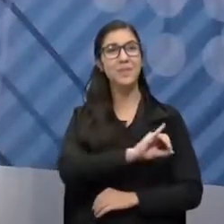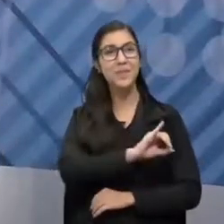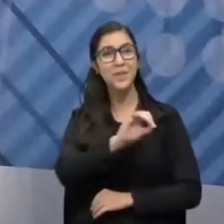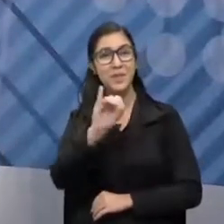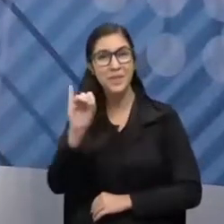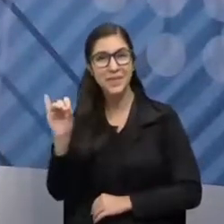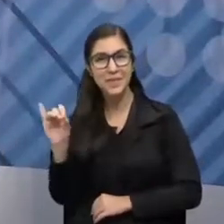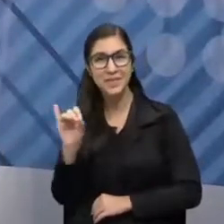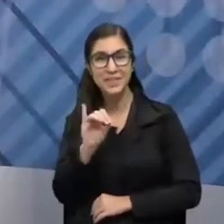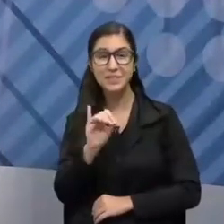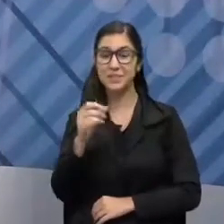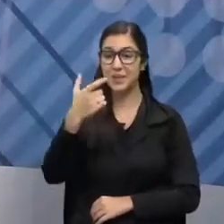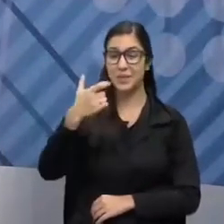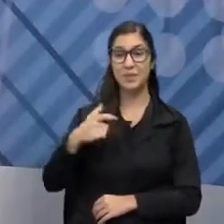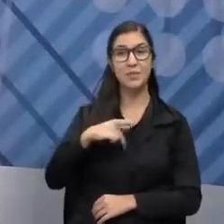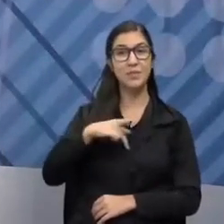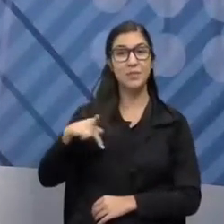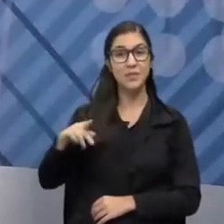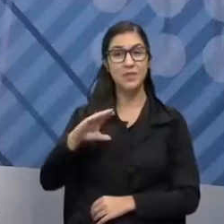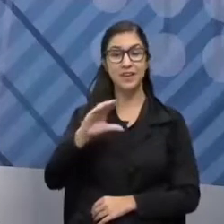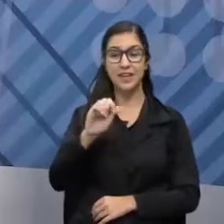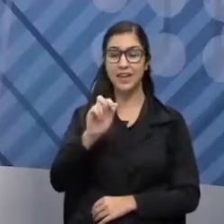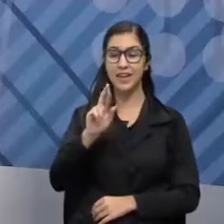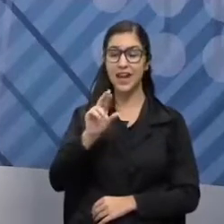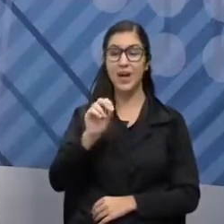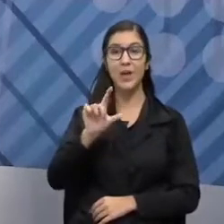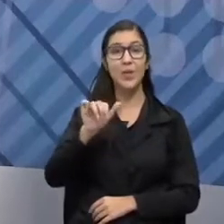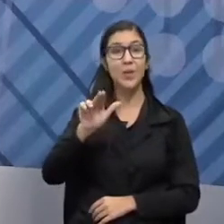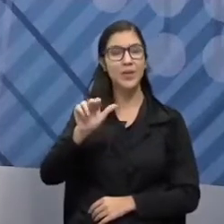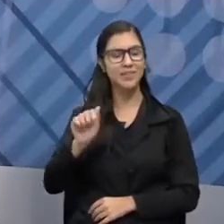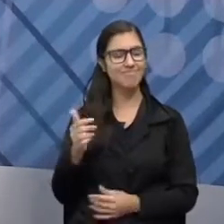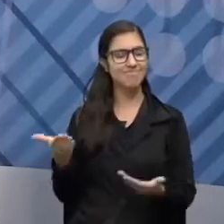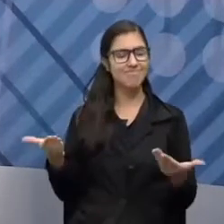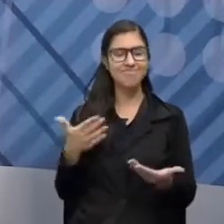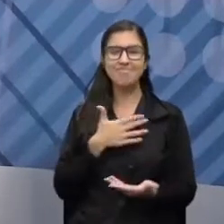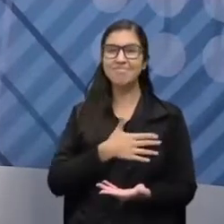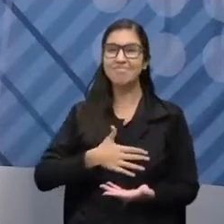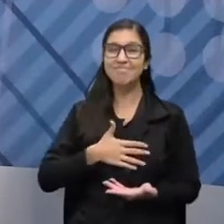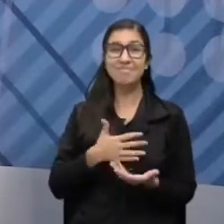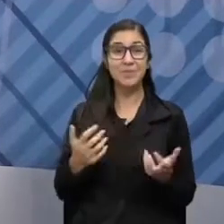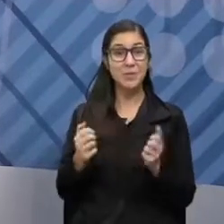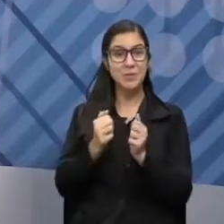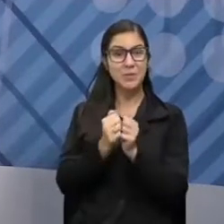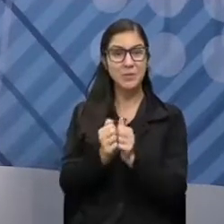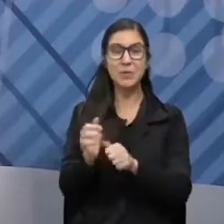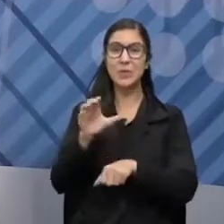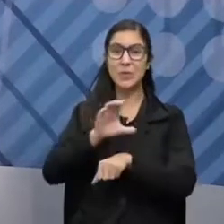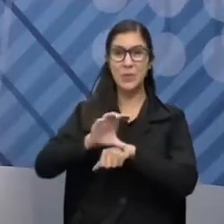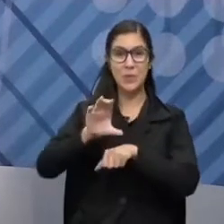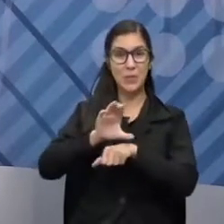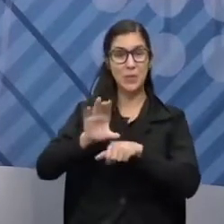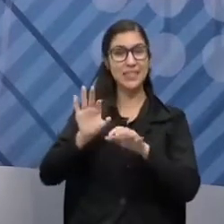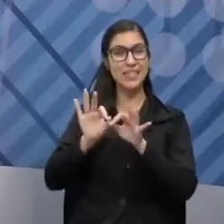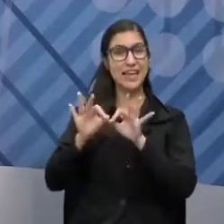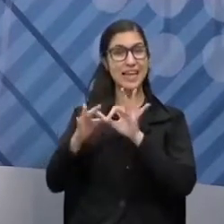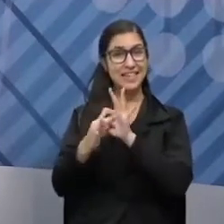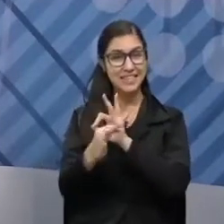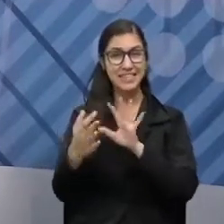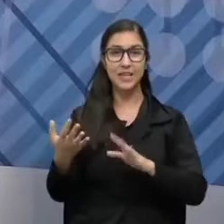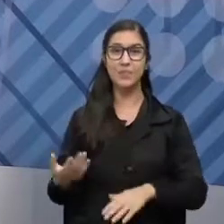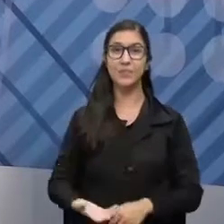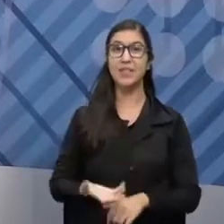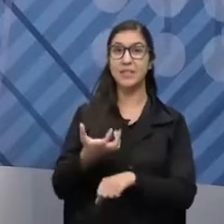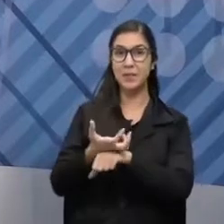Olá, sou a professora Carolina, é um enorme prazer trabalhar com vocês nesse curso de extensão com a disciplina